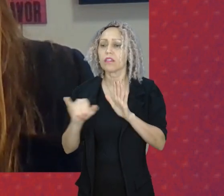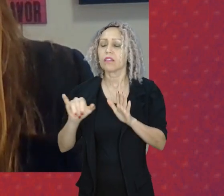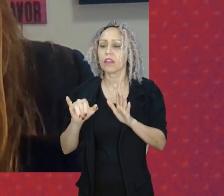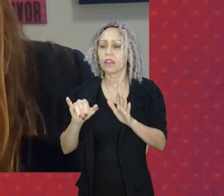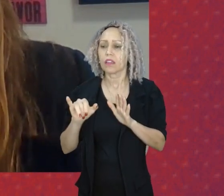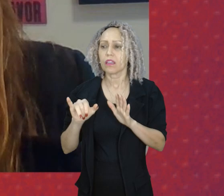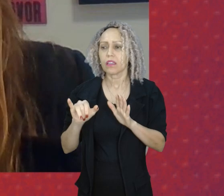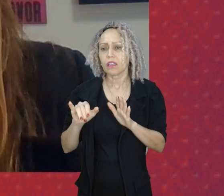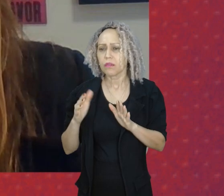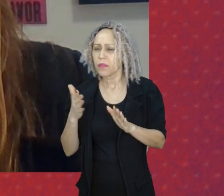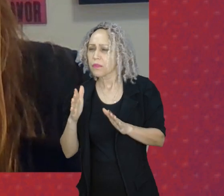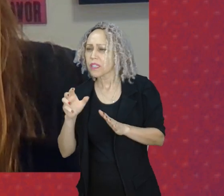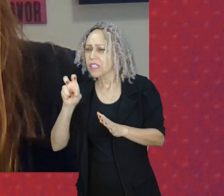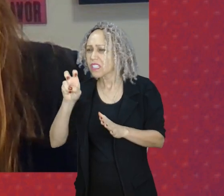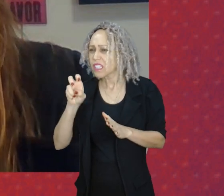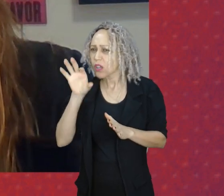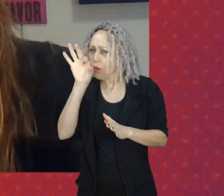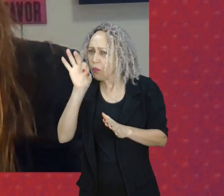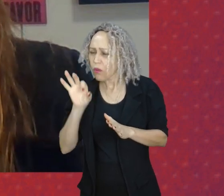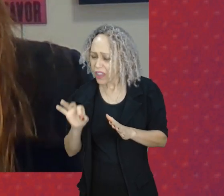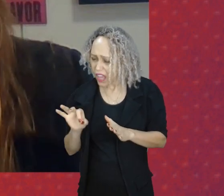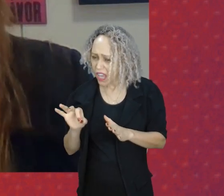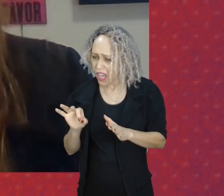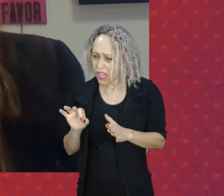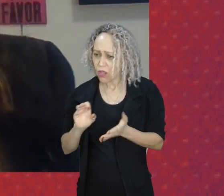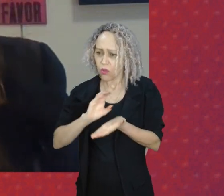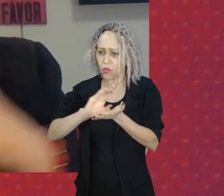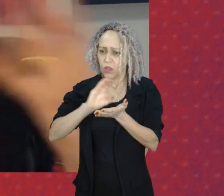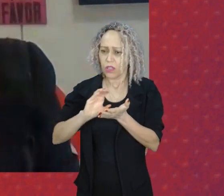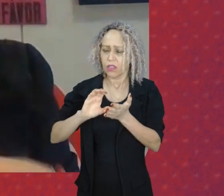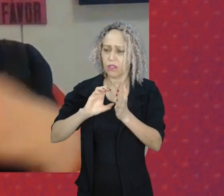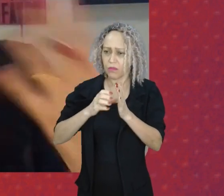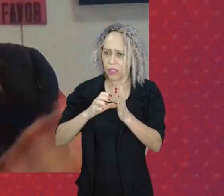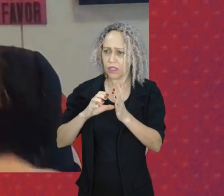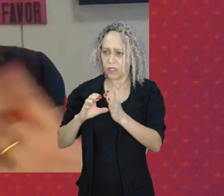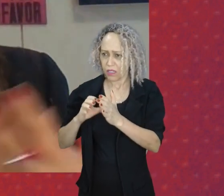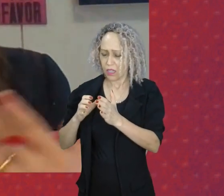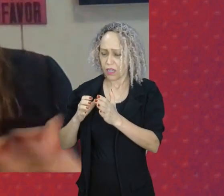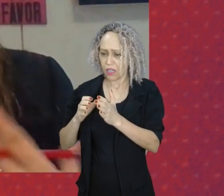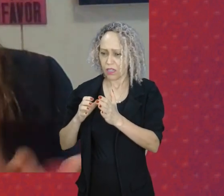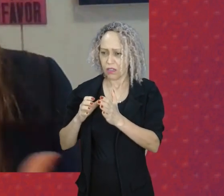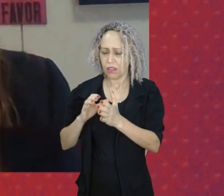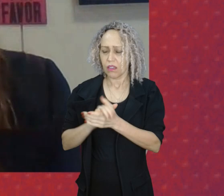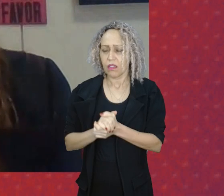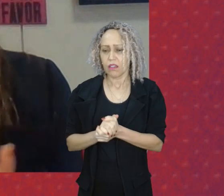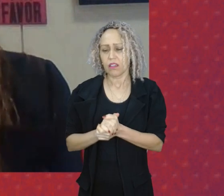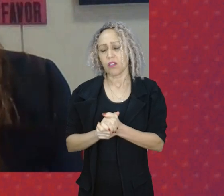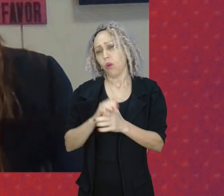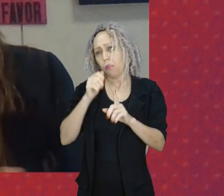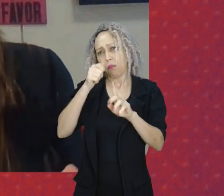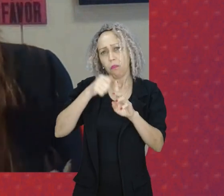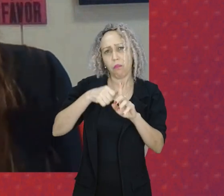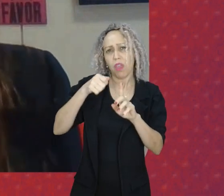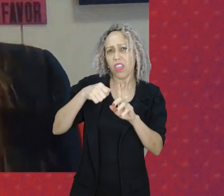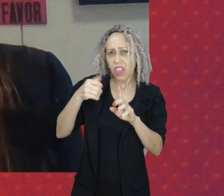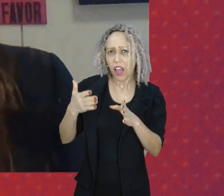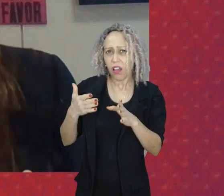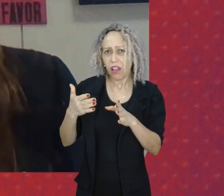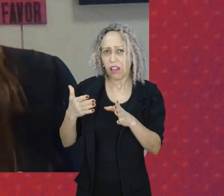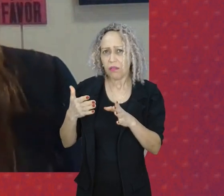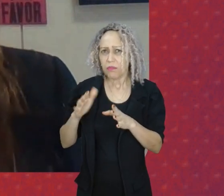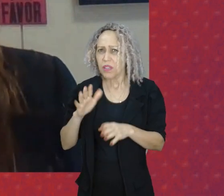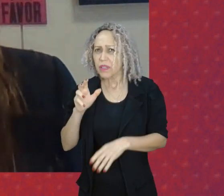que pelo menos 5% dos recursos do fundo partidário, que os partidos recebem mensalmente, enfim, pelo